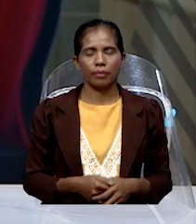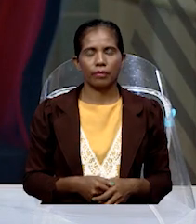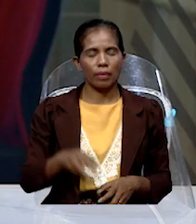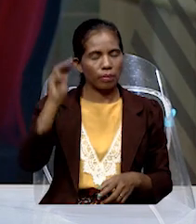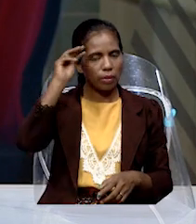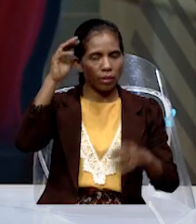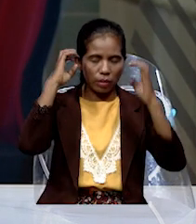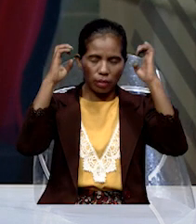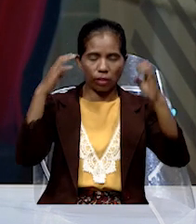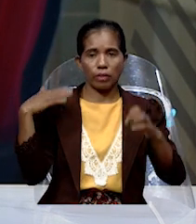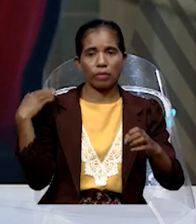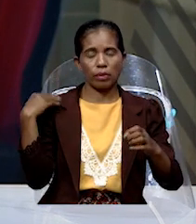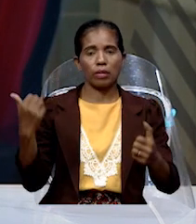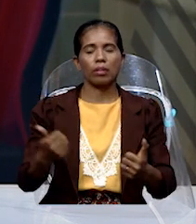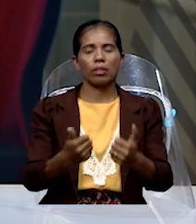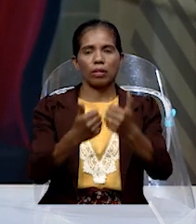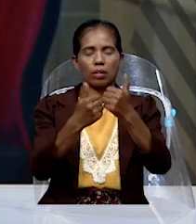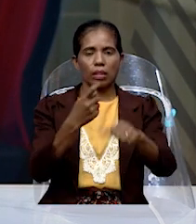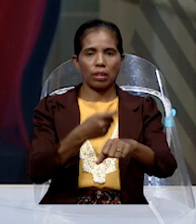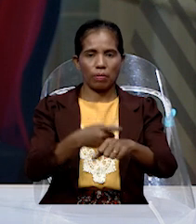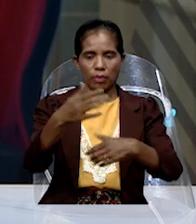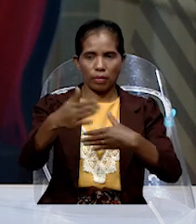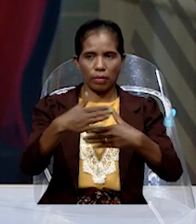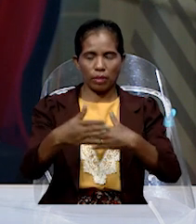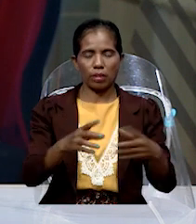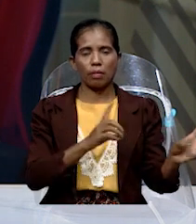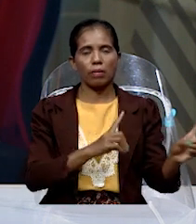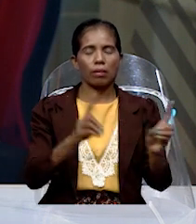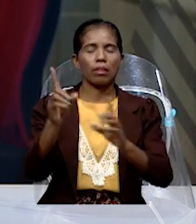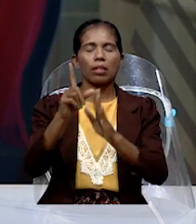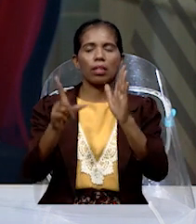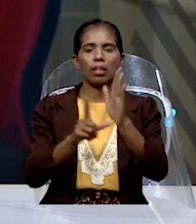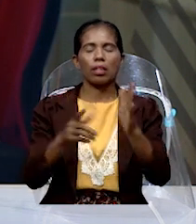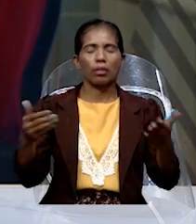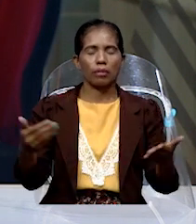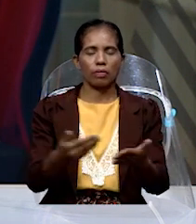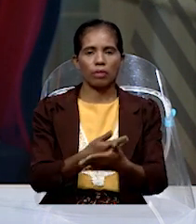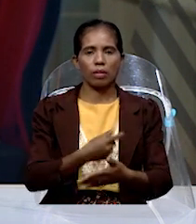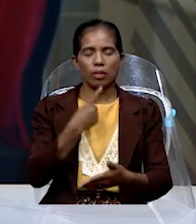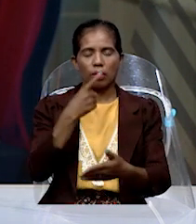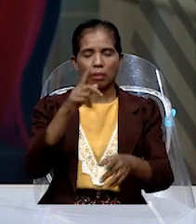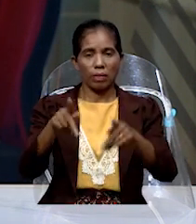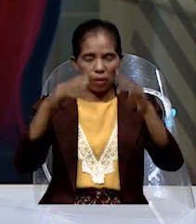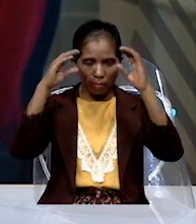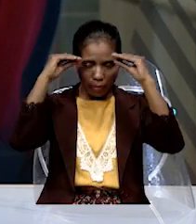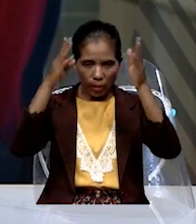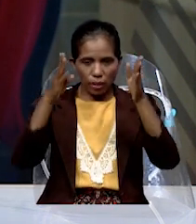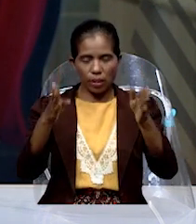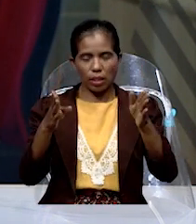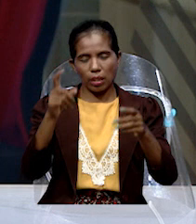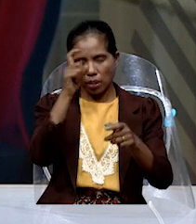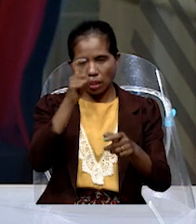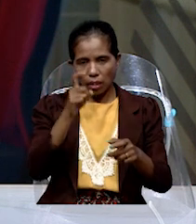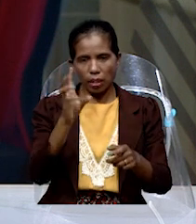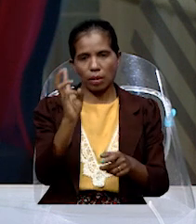Ministério da Educação, Juventude no Desporto e a Tempo Badak se implementa a Lei Fong Reforma para o Professor Sira, Nebetoona Tinang